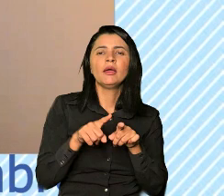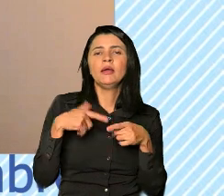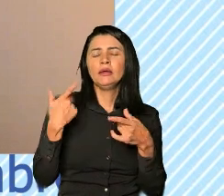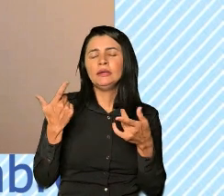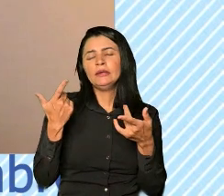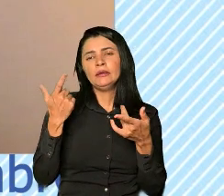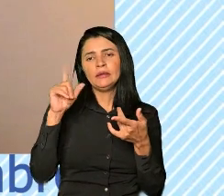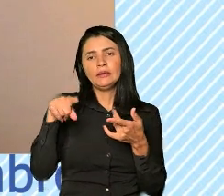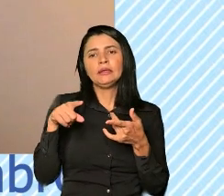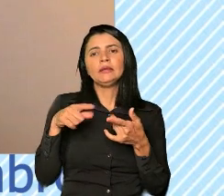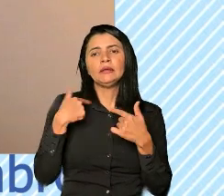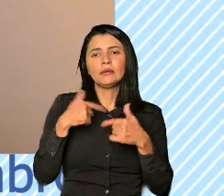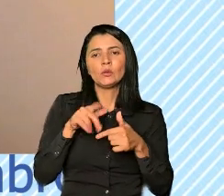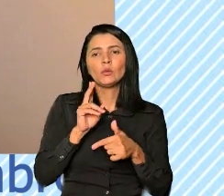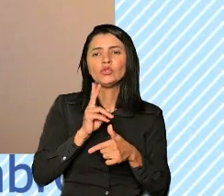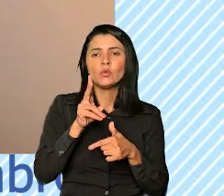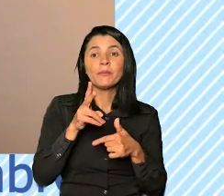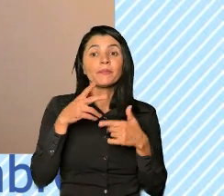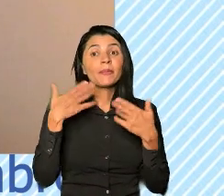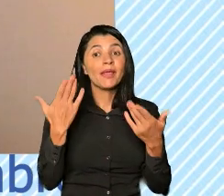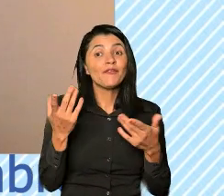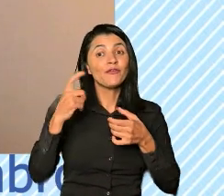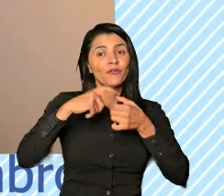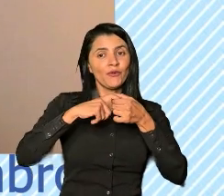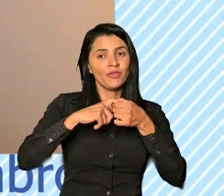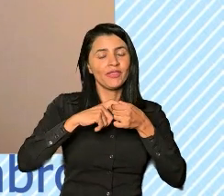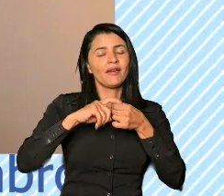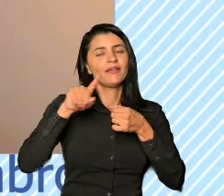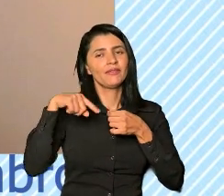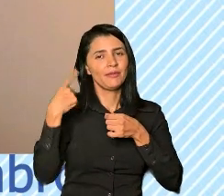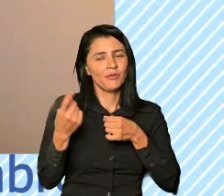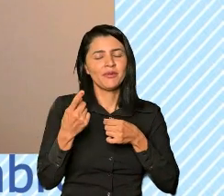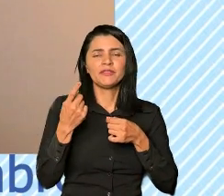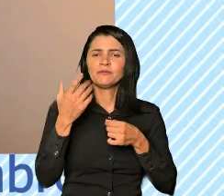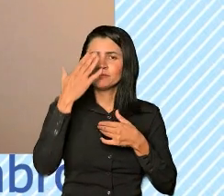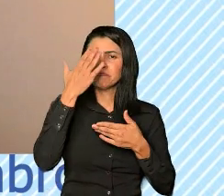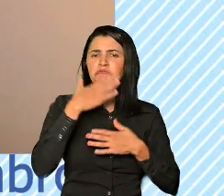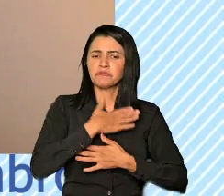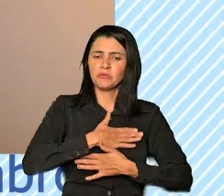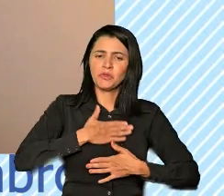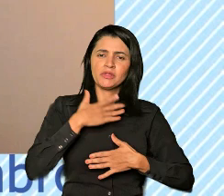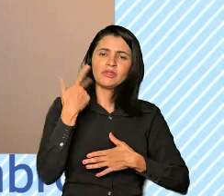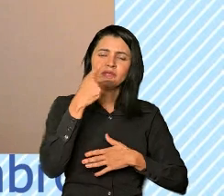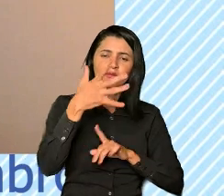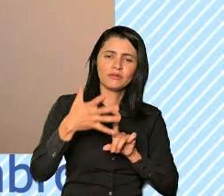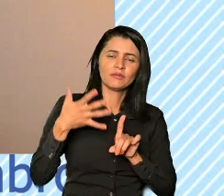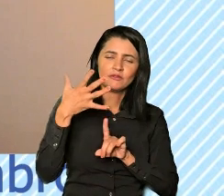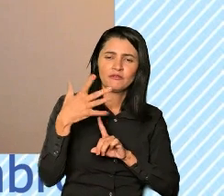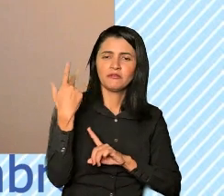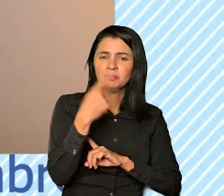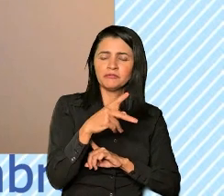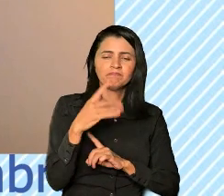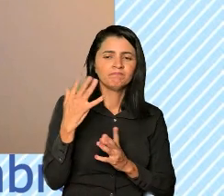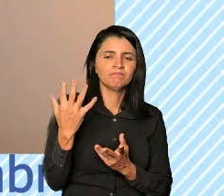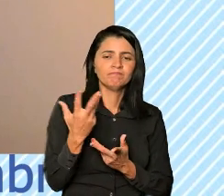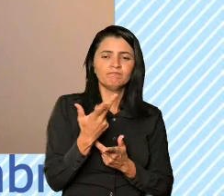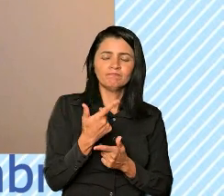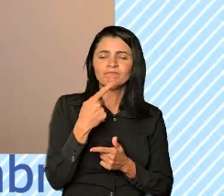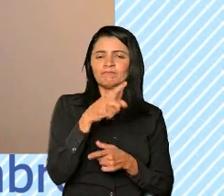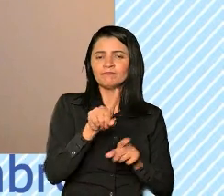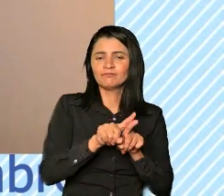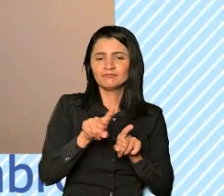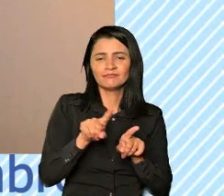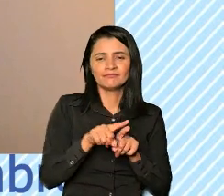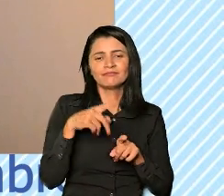se exercer o trabalho. Mas eu vou voltar, mas eu adorei, sua fala, como sempre, muito inspiradora, a